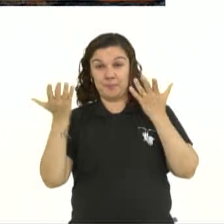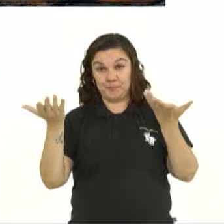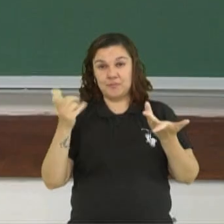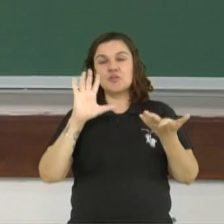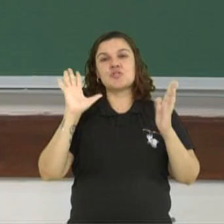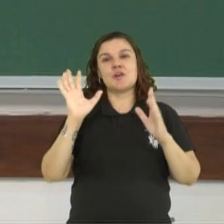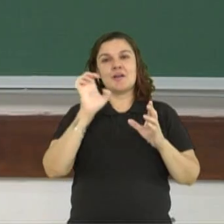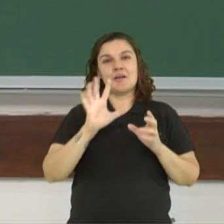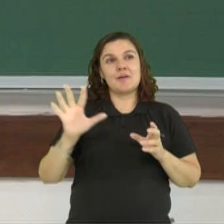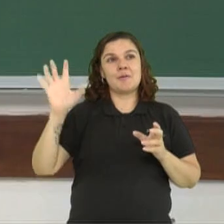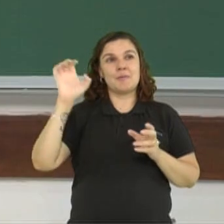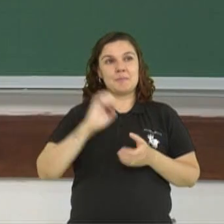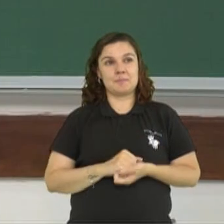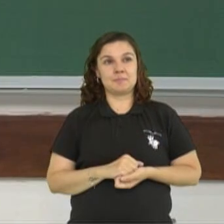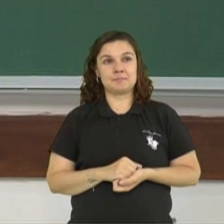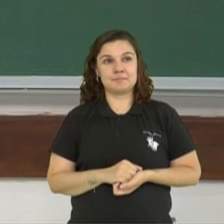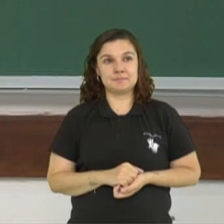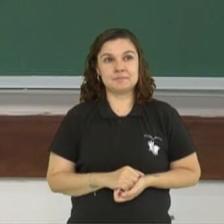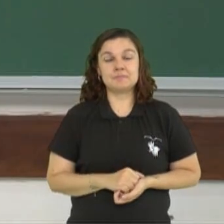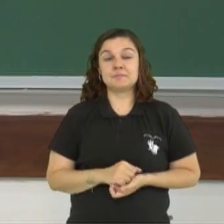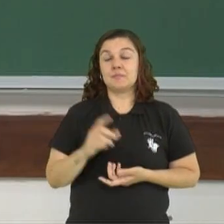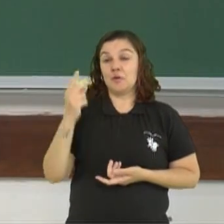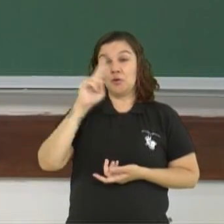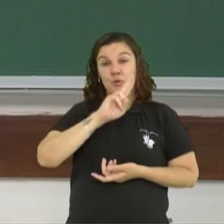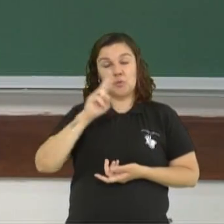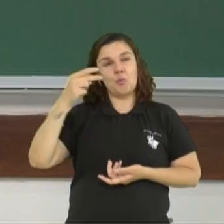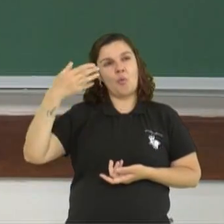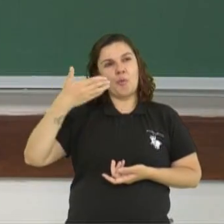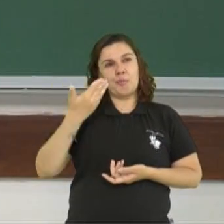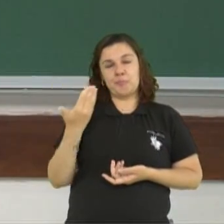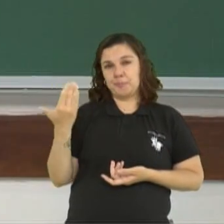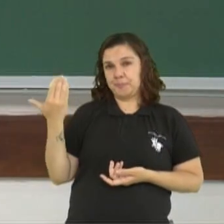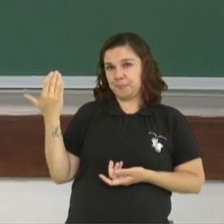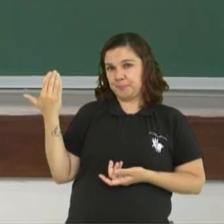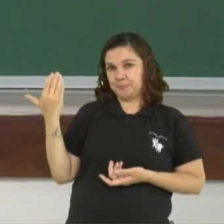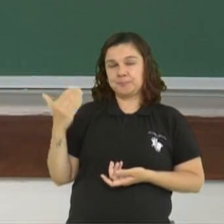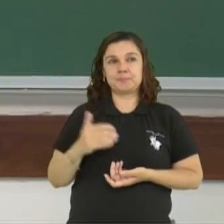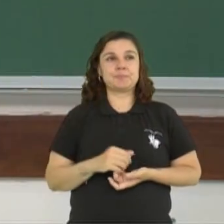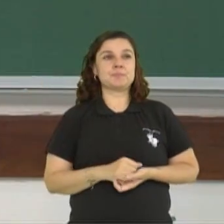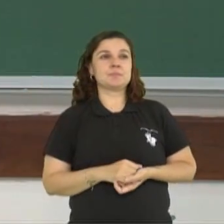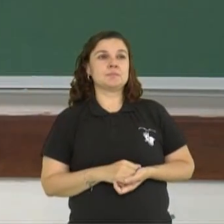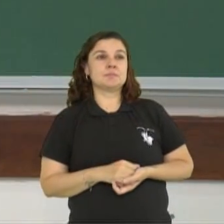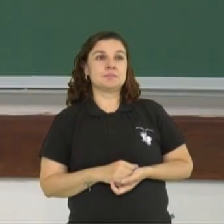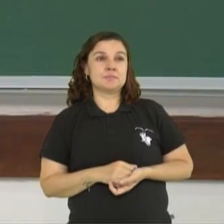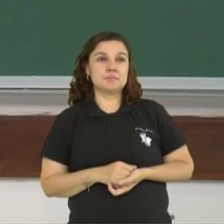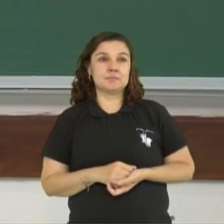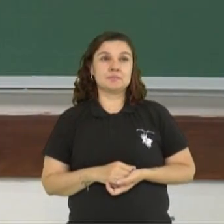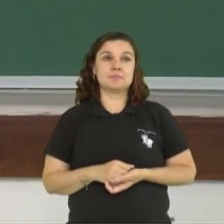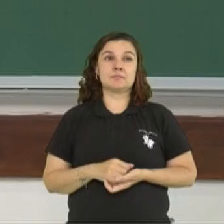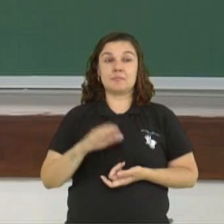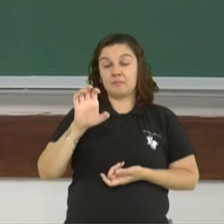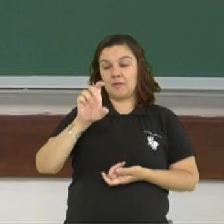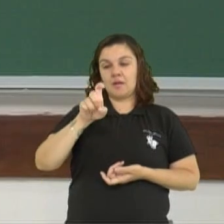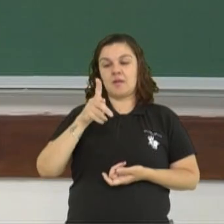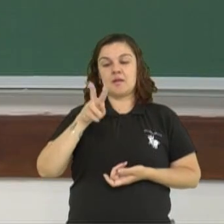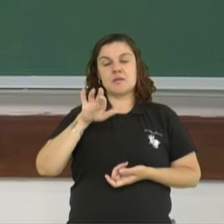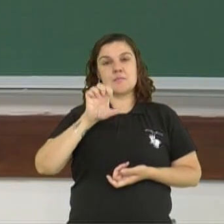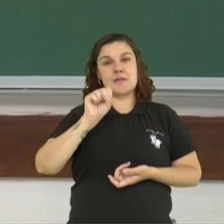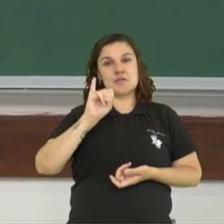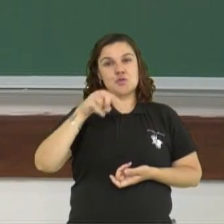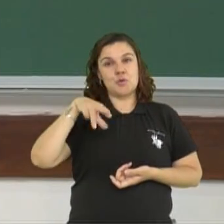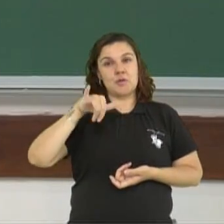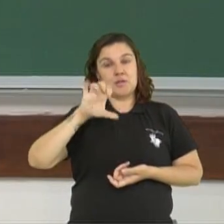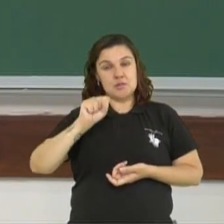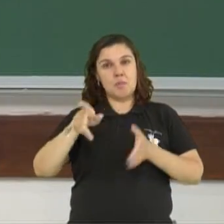nós já estudamos e vimos. Nós temos o expressionismo, fauvismo, cubismo, futurismo, dadaísmo e surrealismo. Expressionismo, ele dá ênfase à emoção